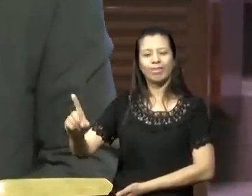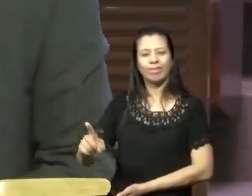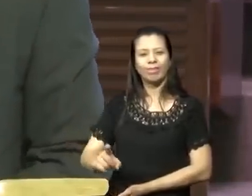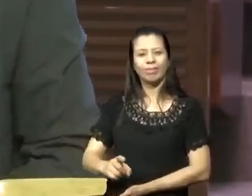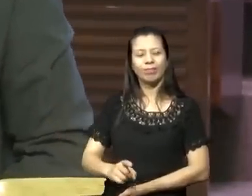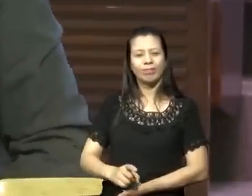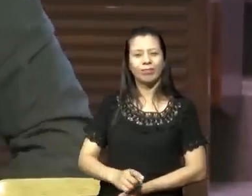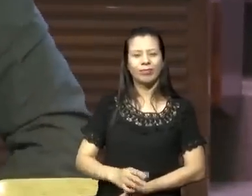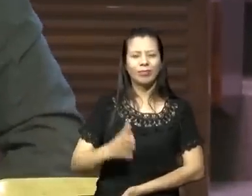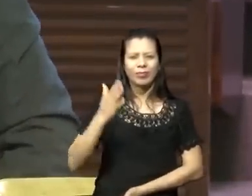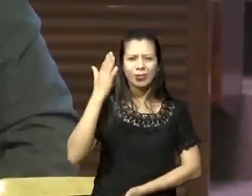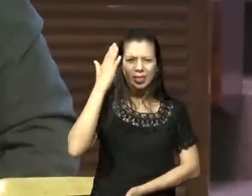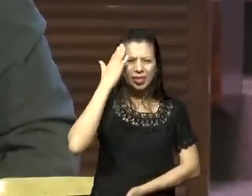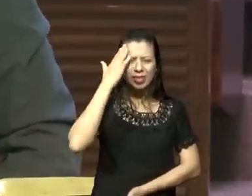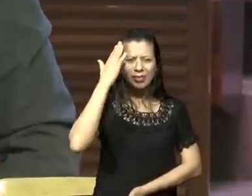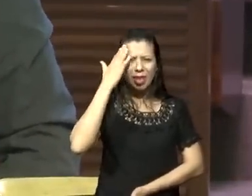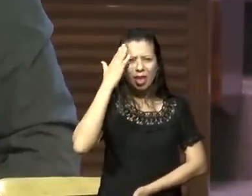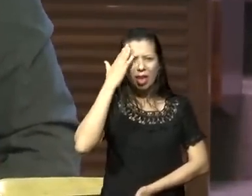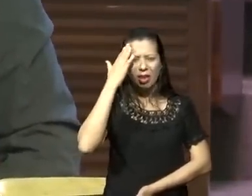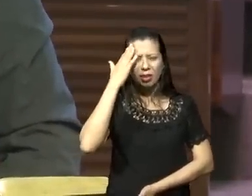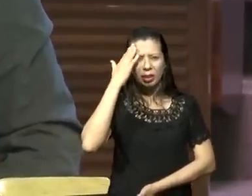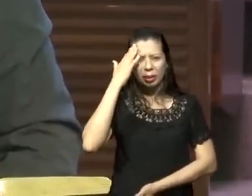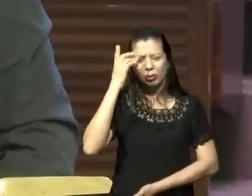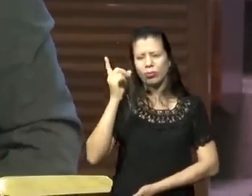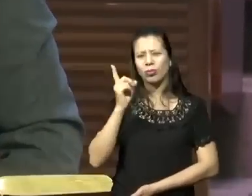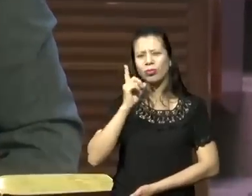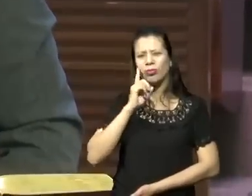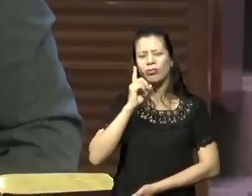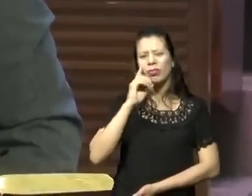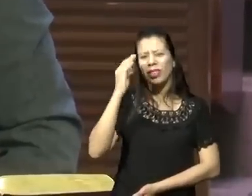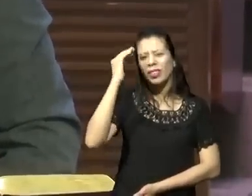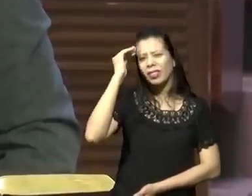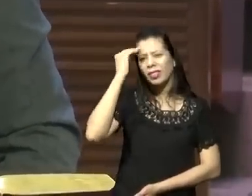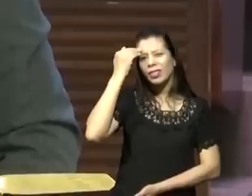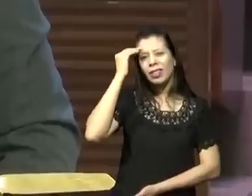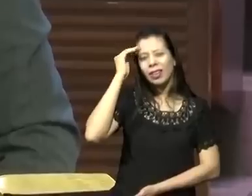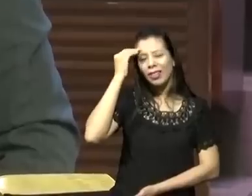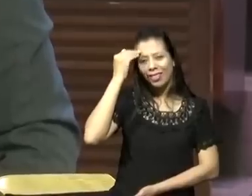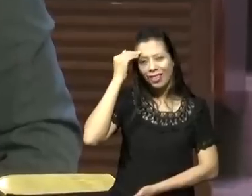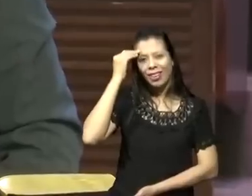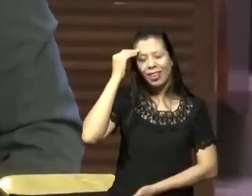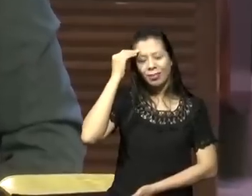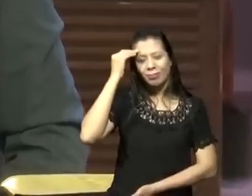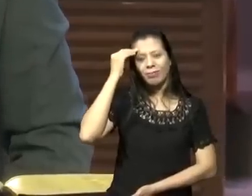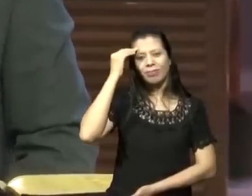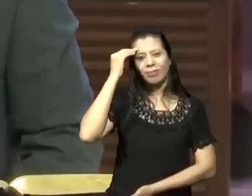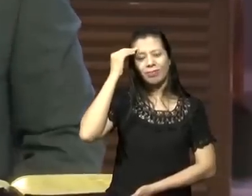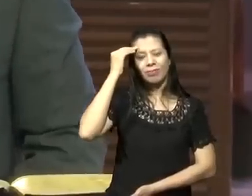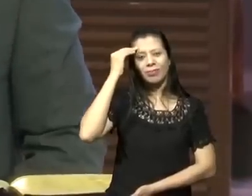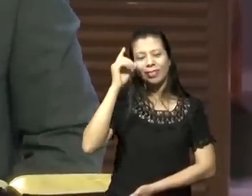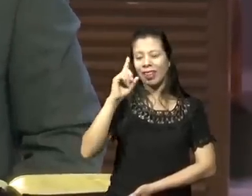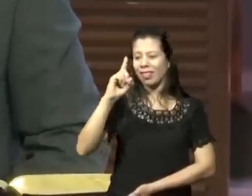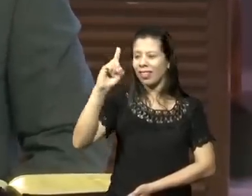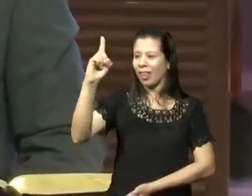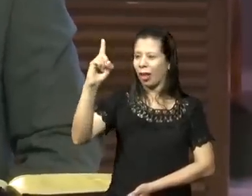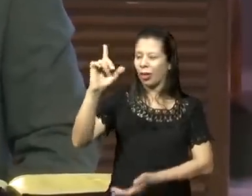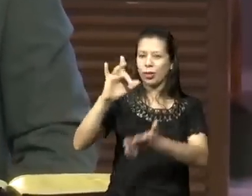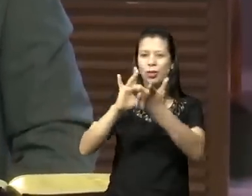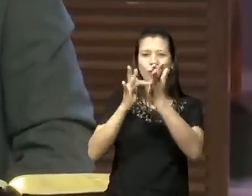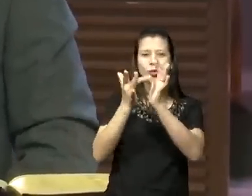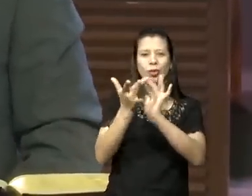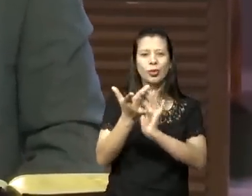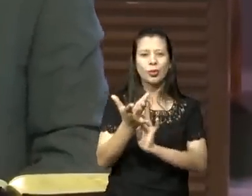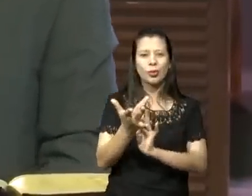o dia que a gente entender isso eu sou a tua paz eu sou o sentido da tua vida